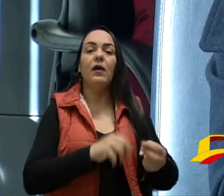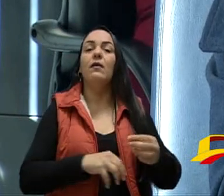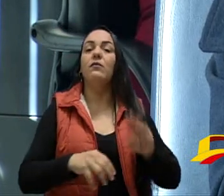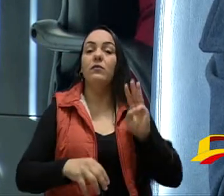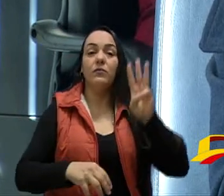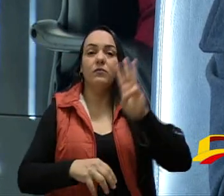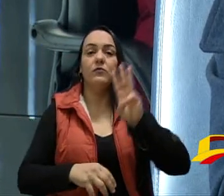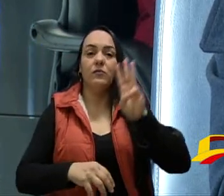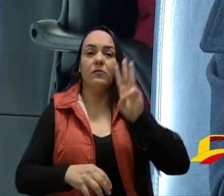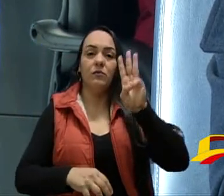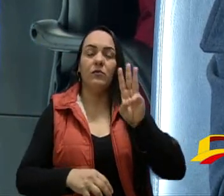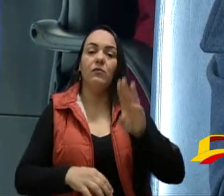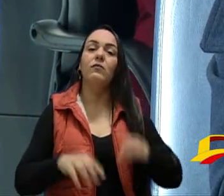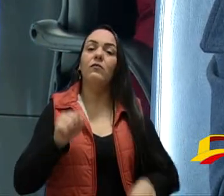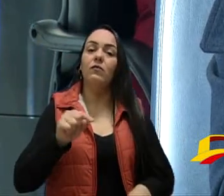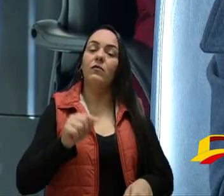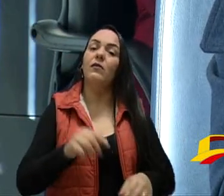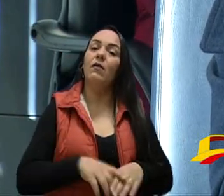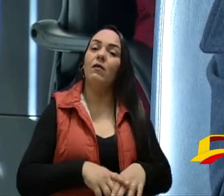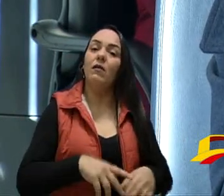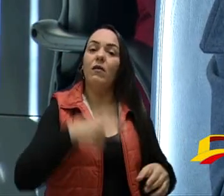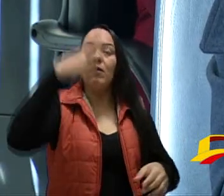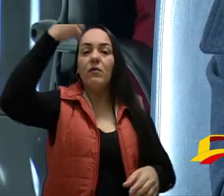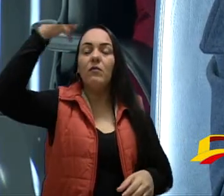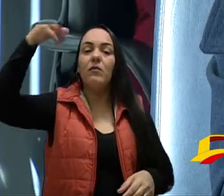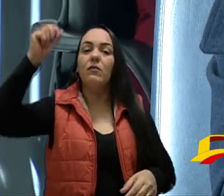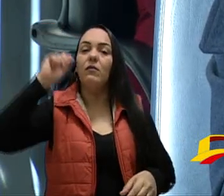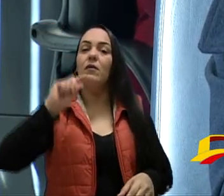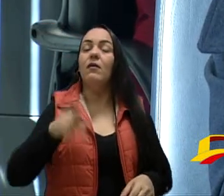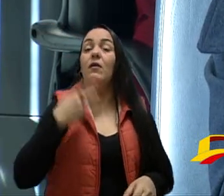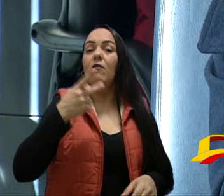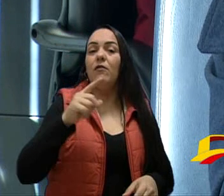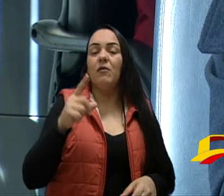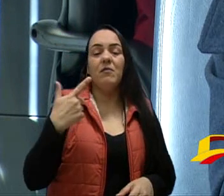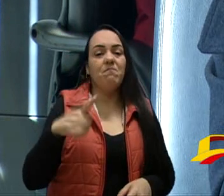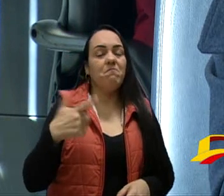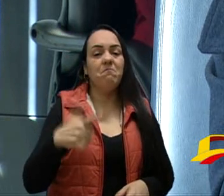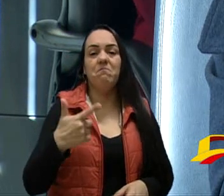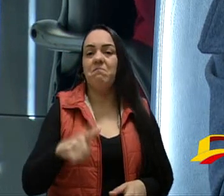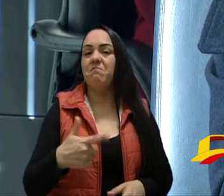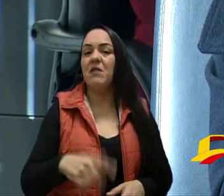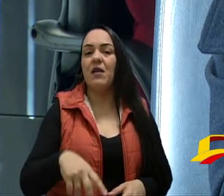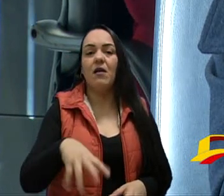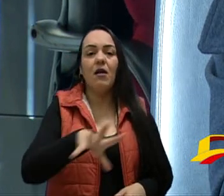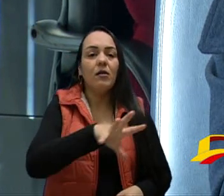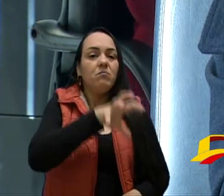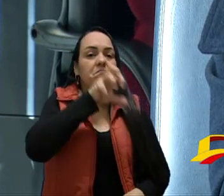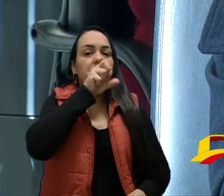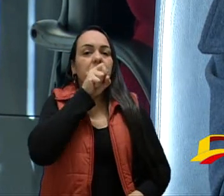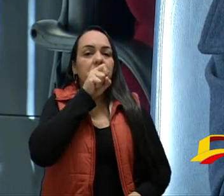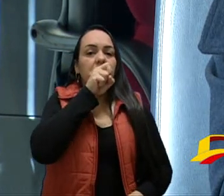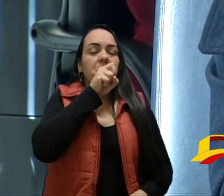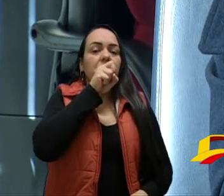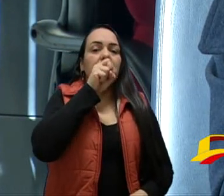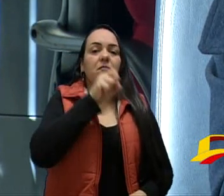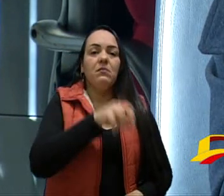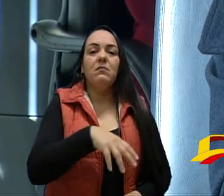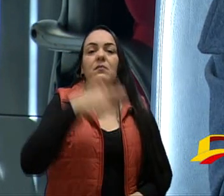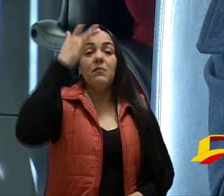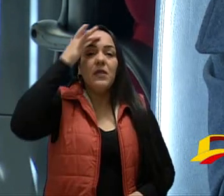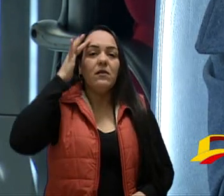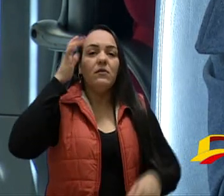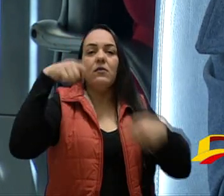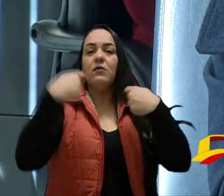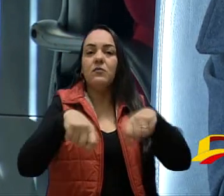foi comentado que não houve não temos nenhum respirador né é que foi enviado pelo governo federal